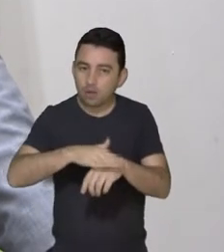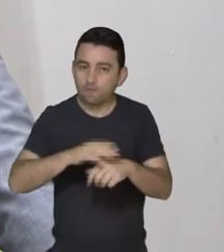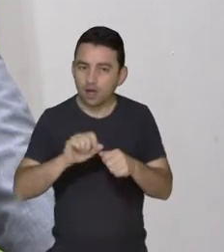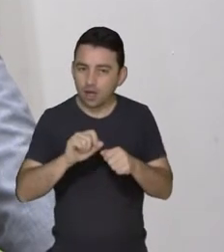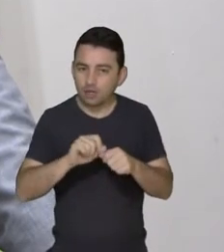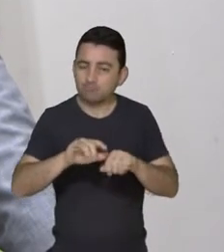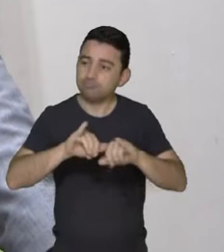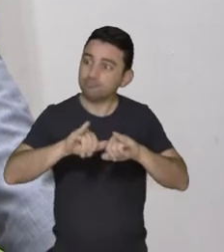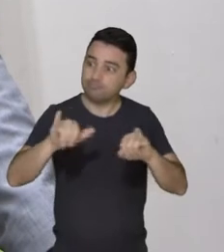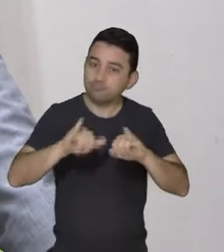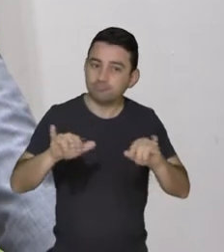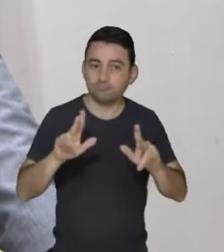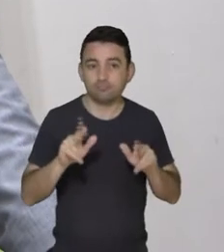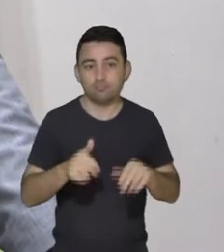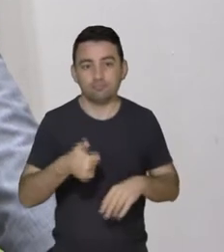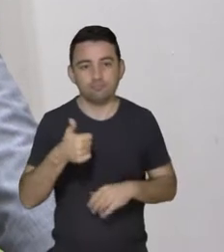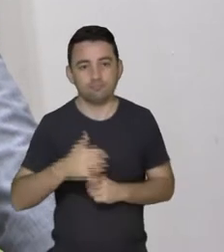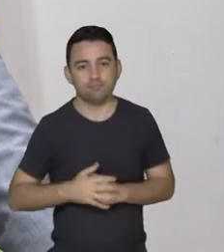caminho